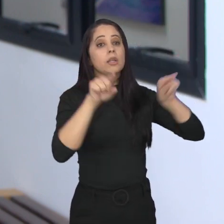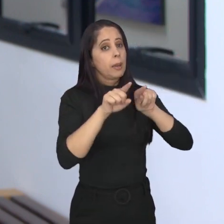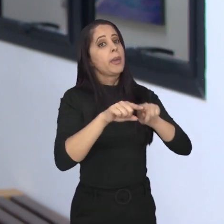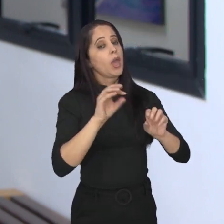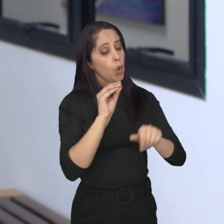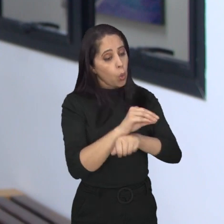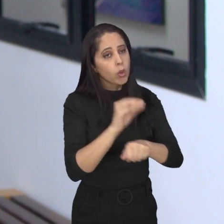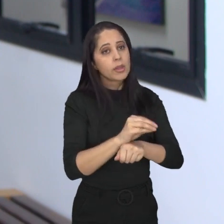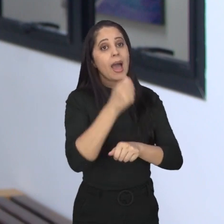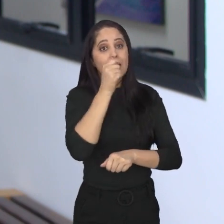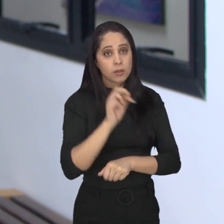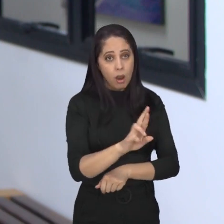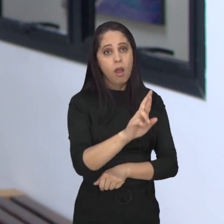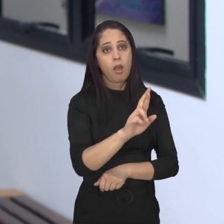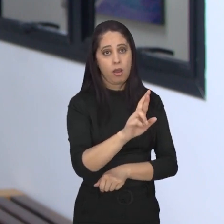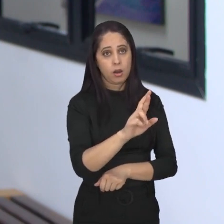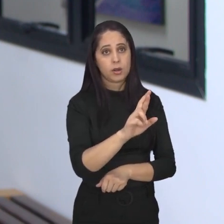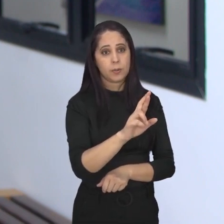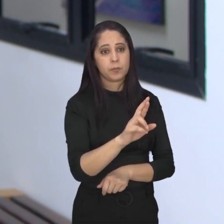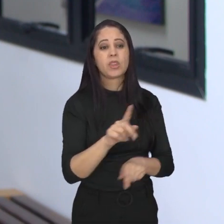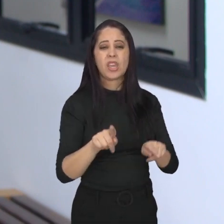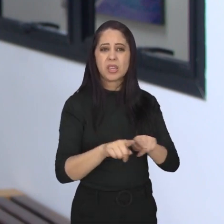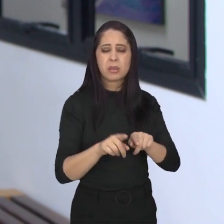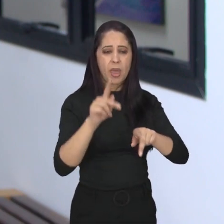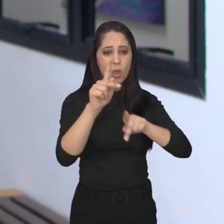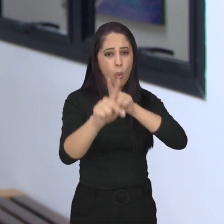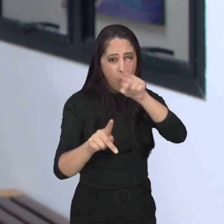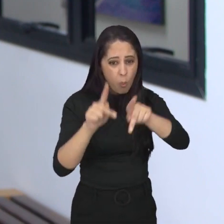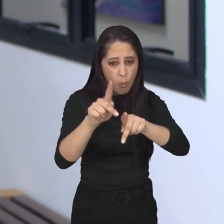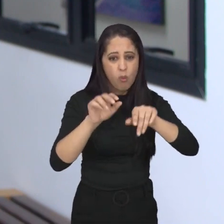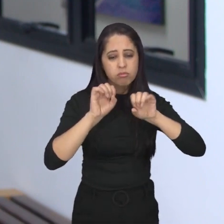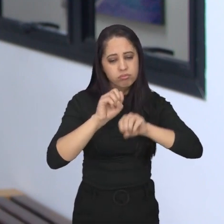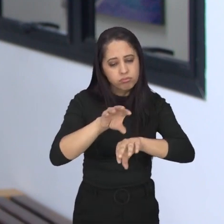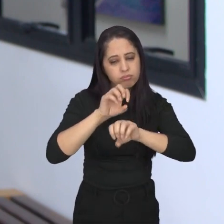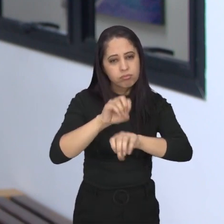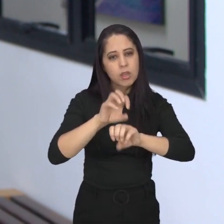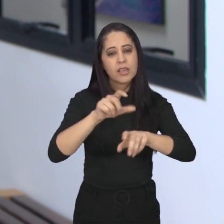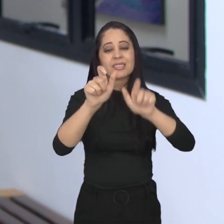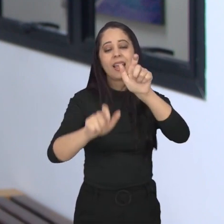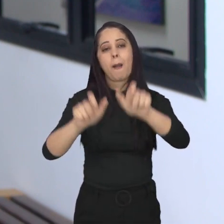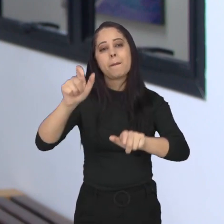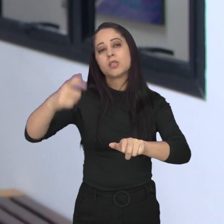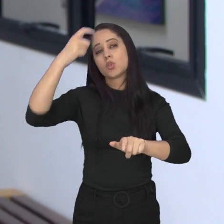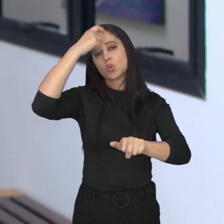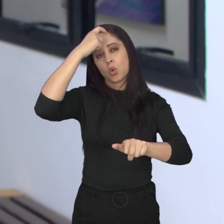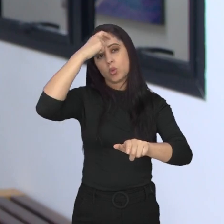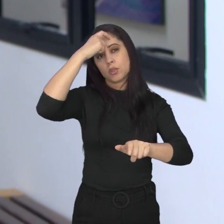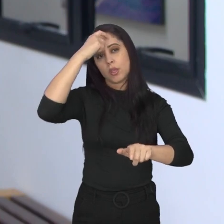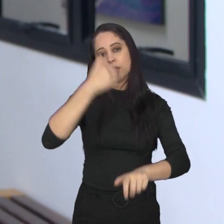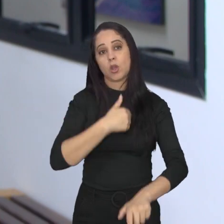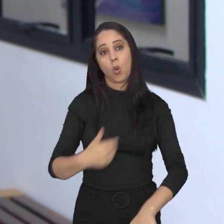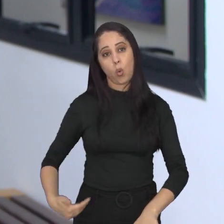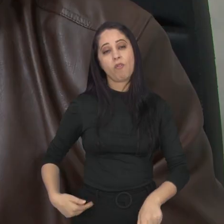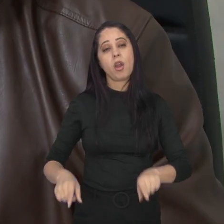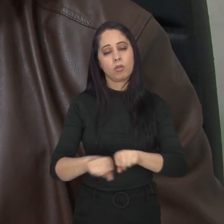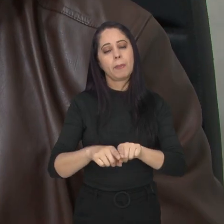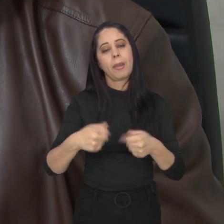vistoriando, olhando os PEVs, olhando os bairros, vendo a questão do lixo, cobrando uma coleta de